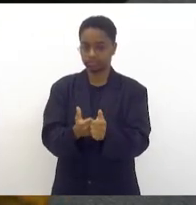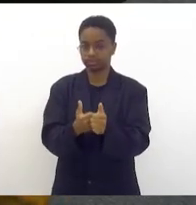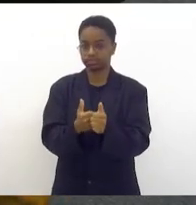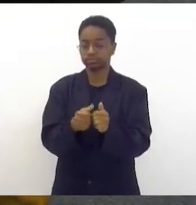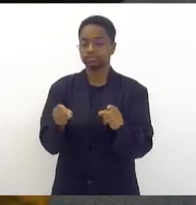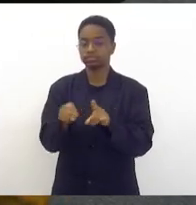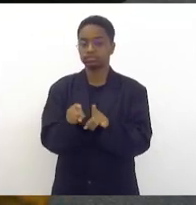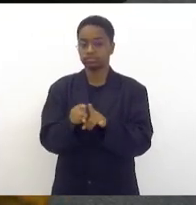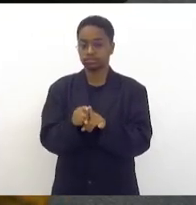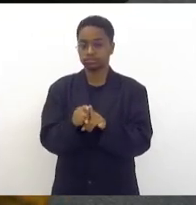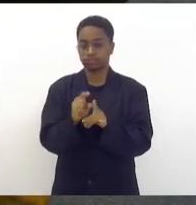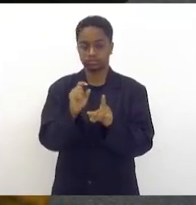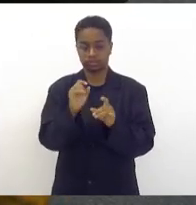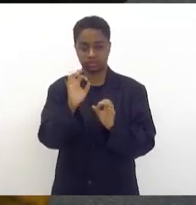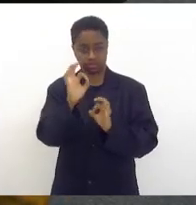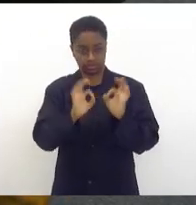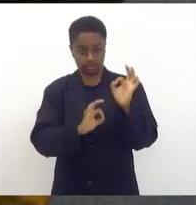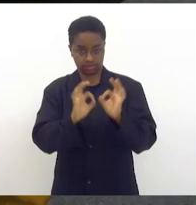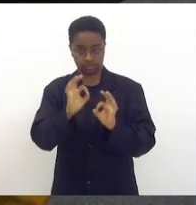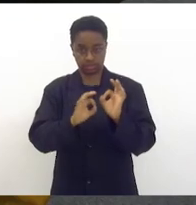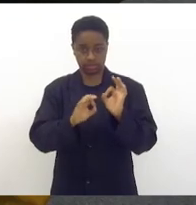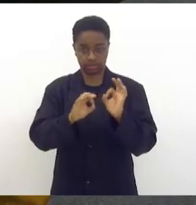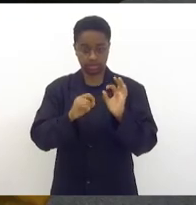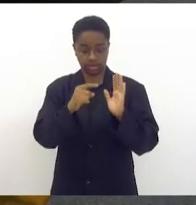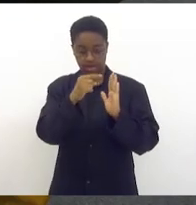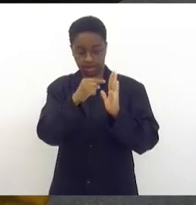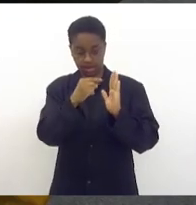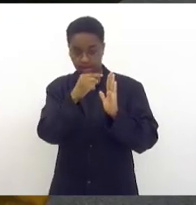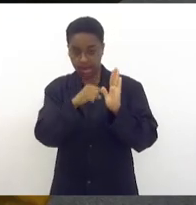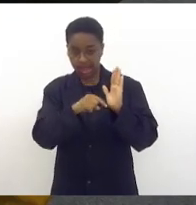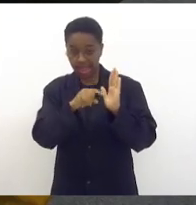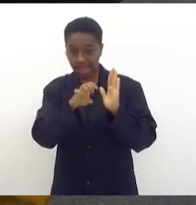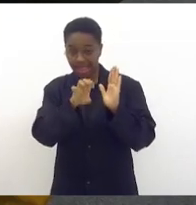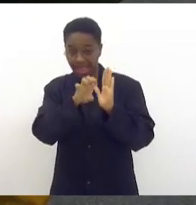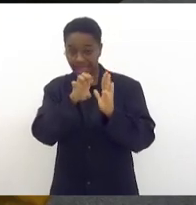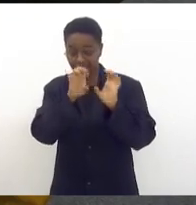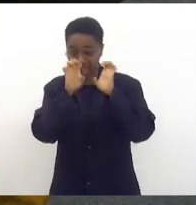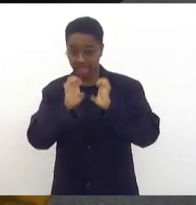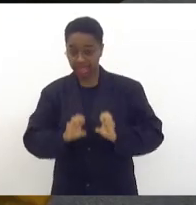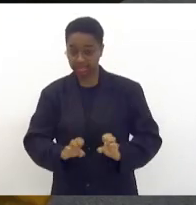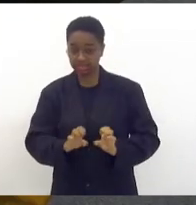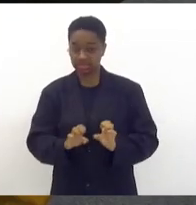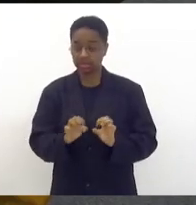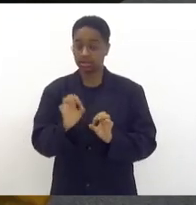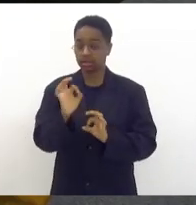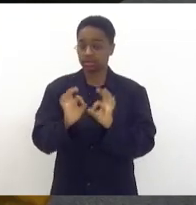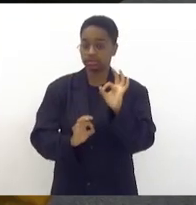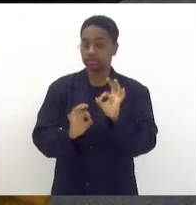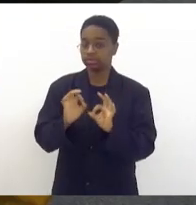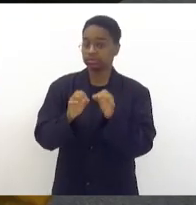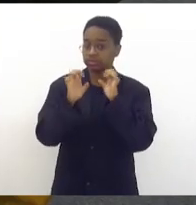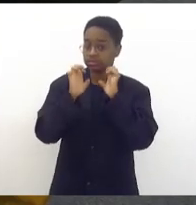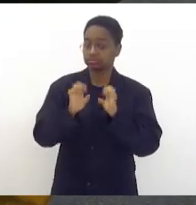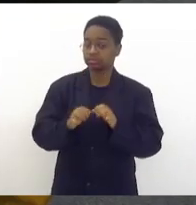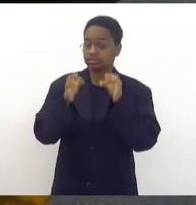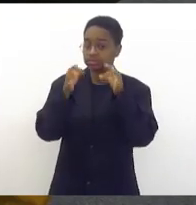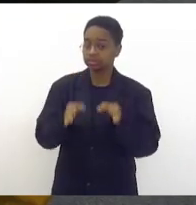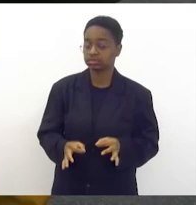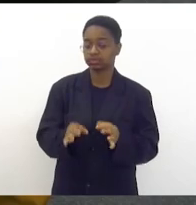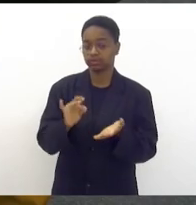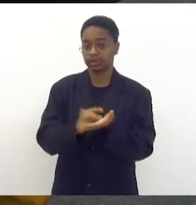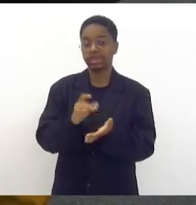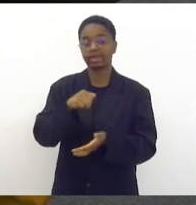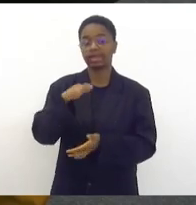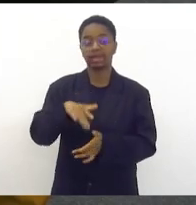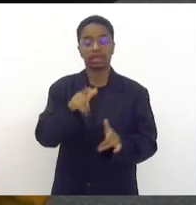esse código de ótica, esse código de ética vai disciplinar efetivamente quem é